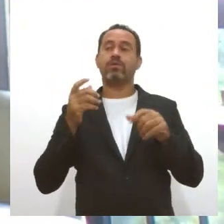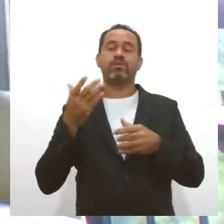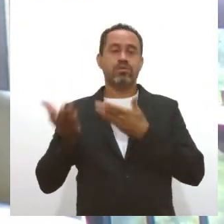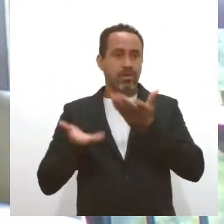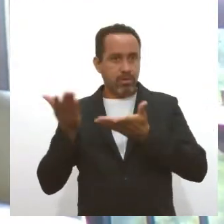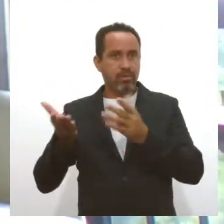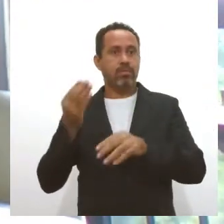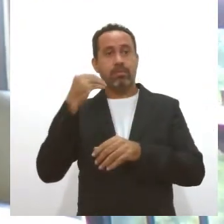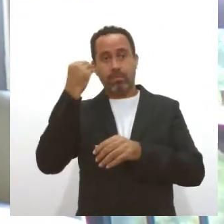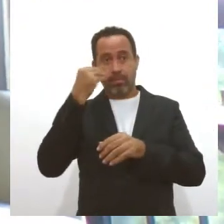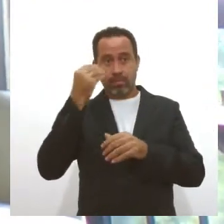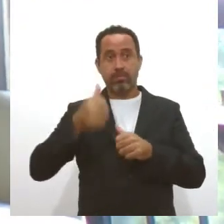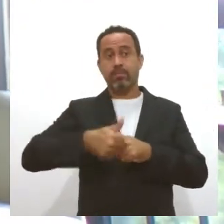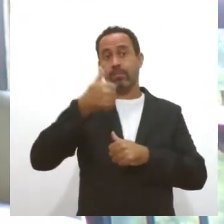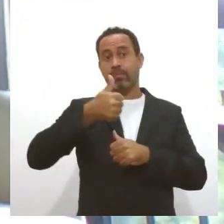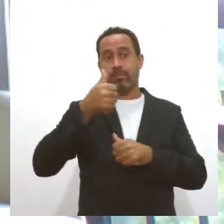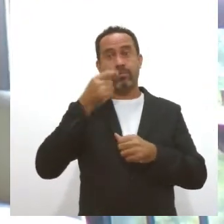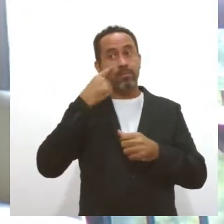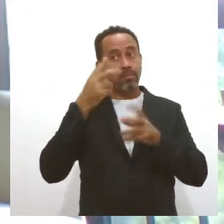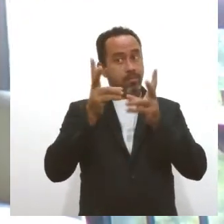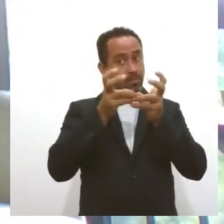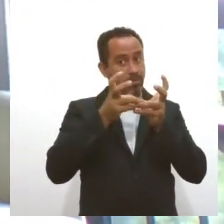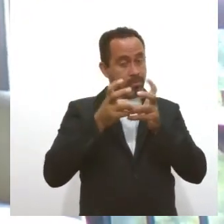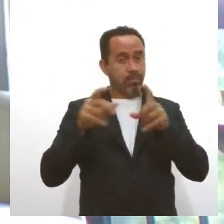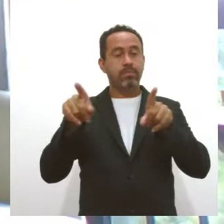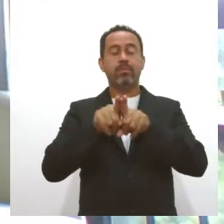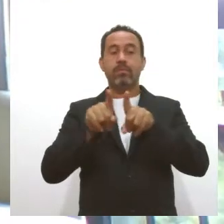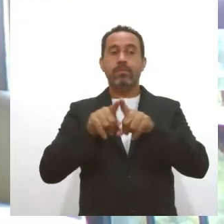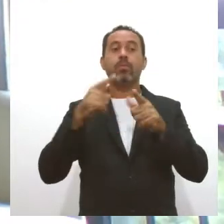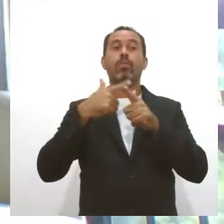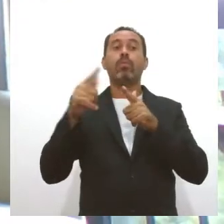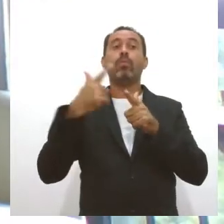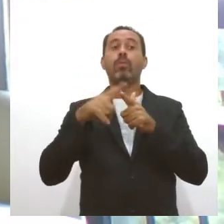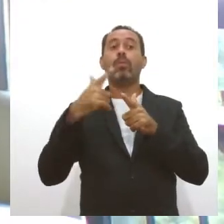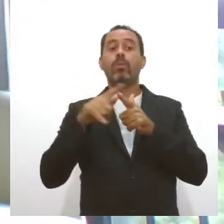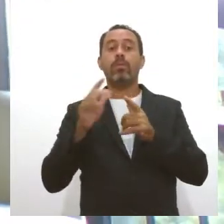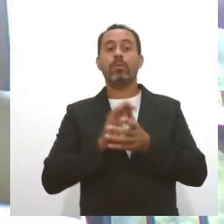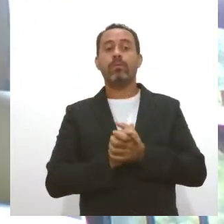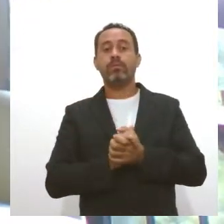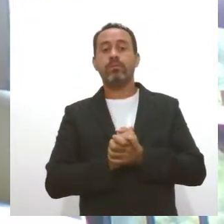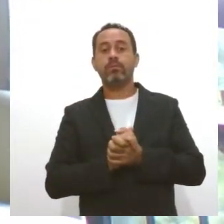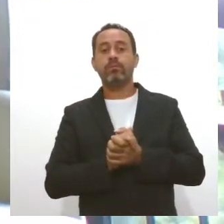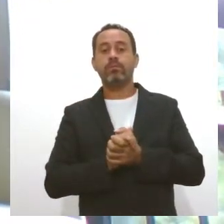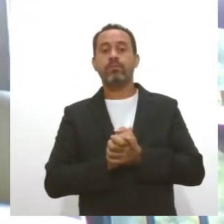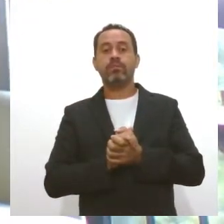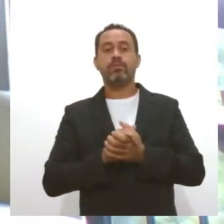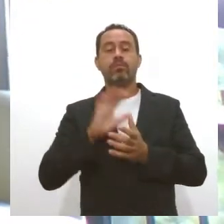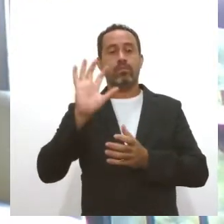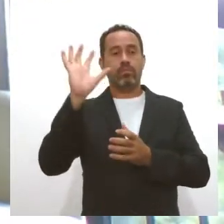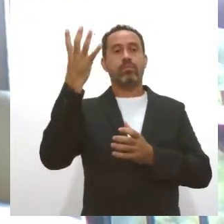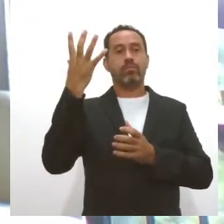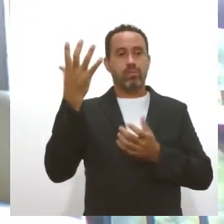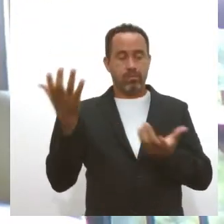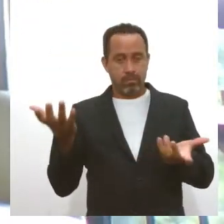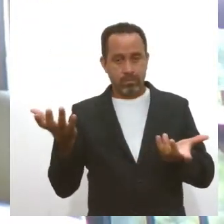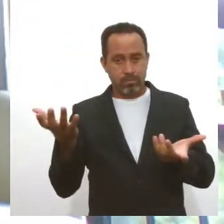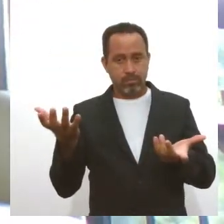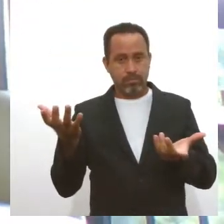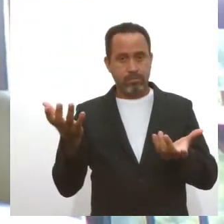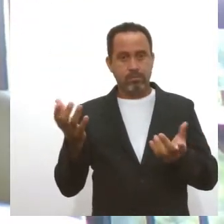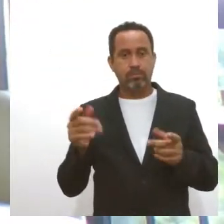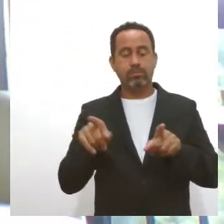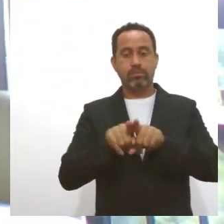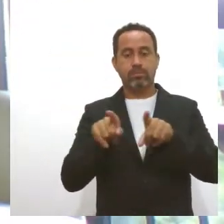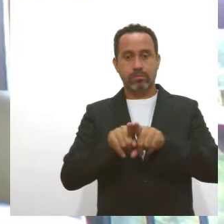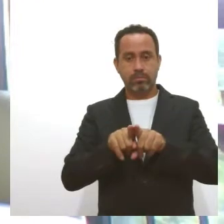a gente tem observado agora também. O grande problema, e que foi o que aconteceu efetivamente também